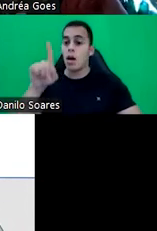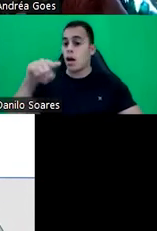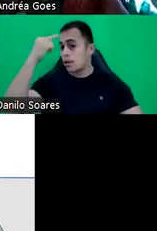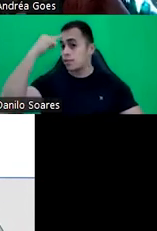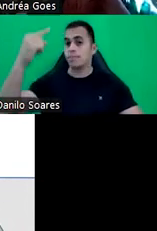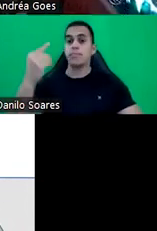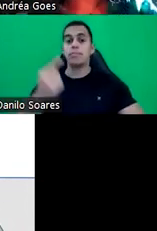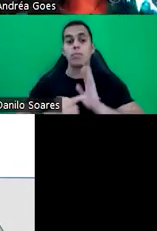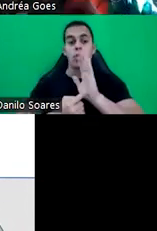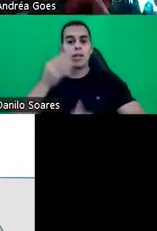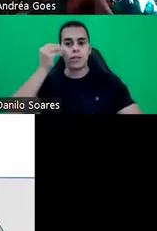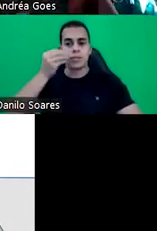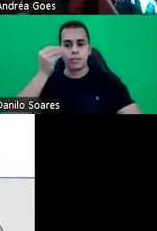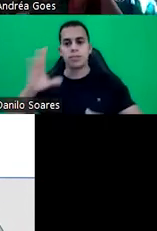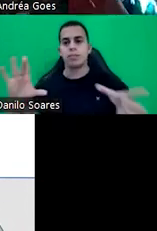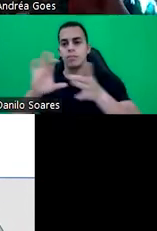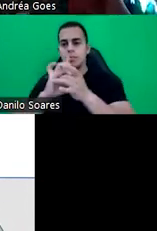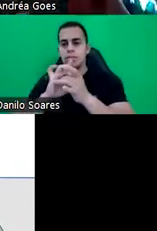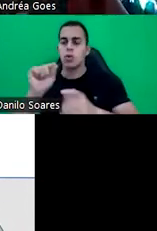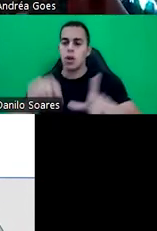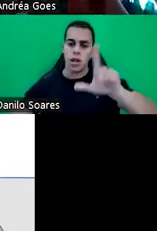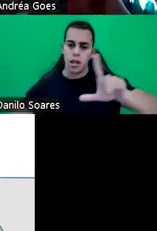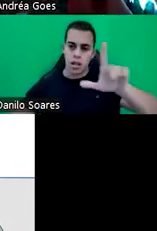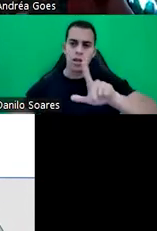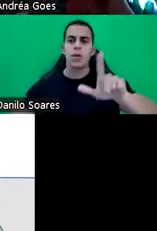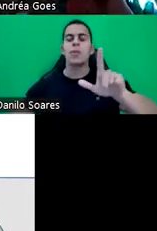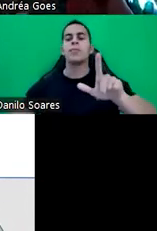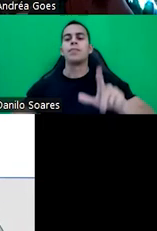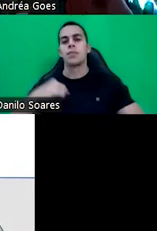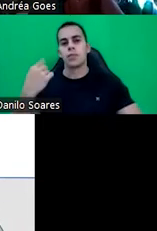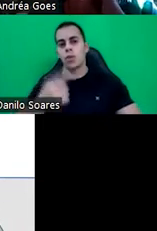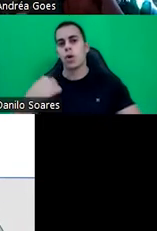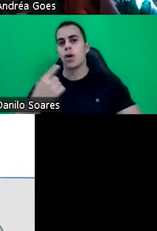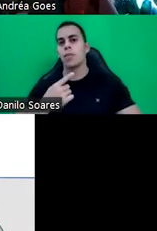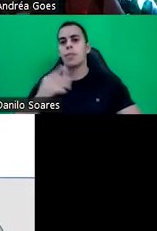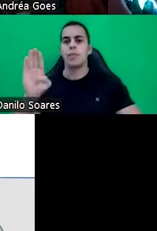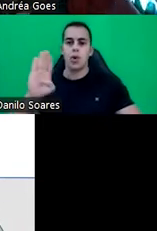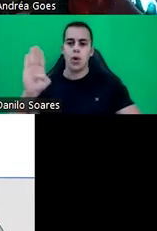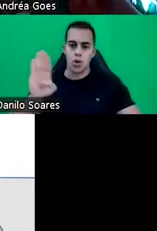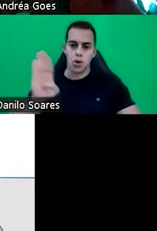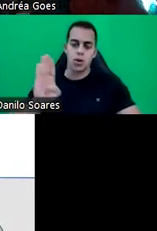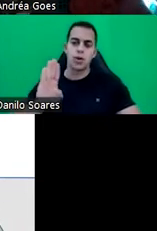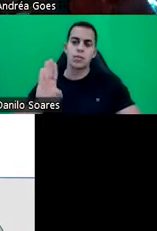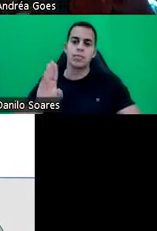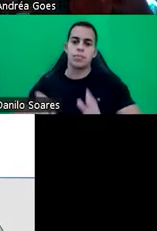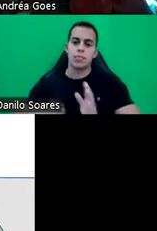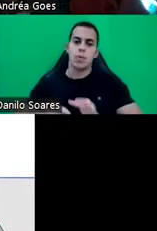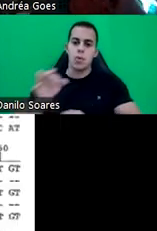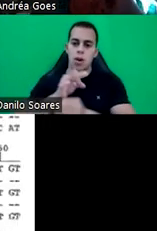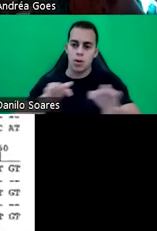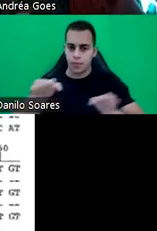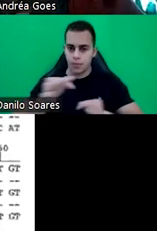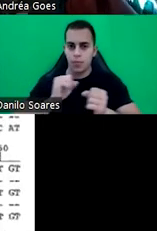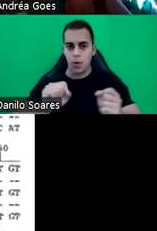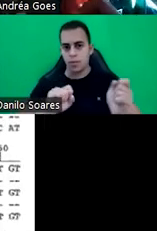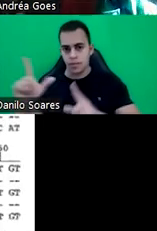experiência, associação entre literatura e a nossa biologia molecular, aqui no caso. Pode passar, Murilo, por